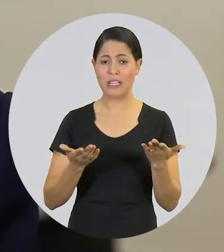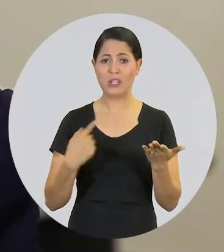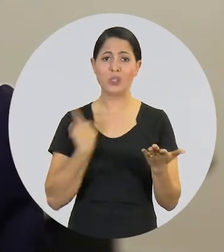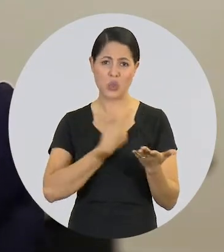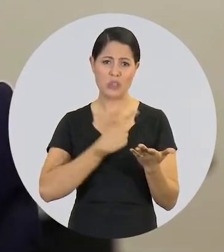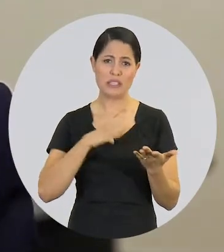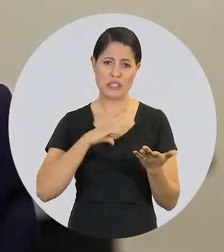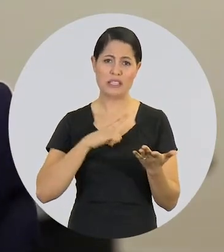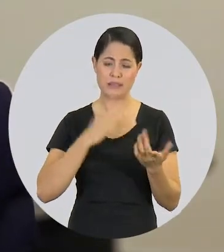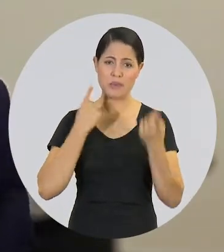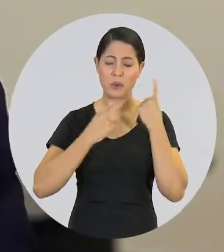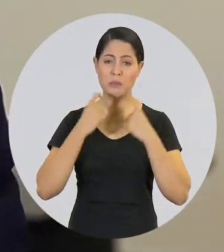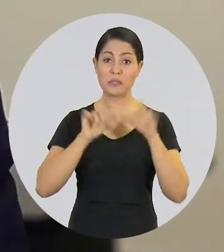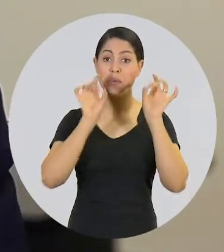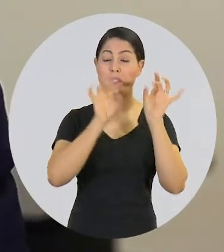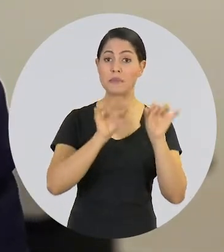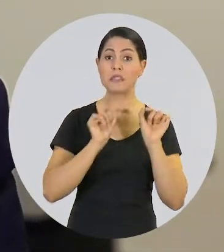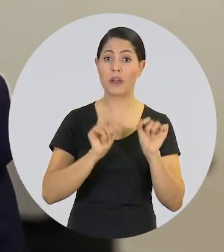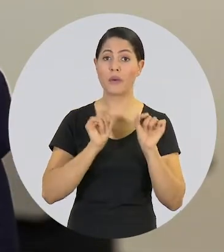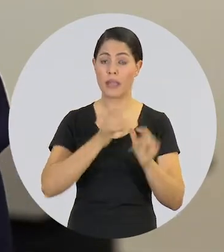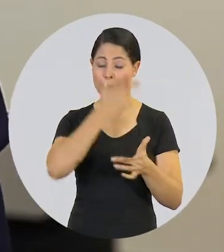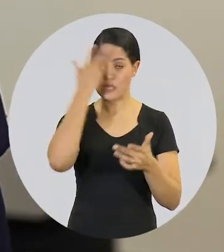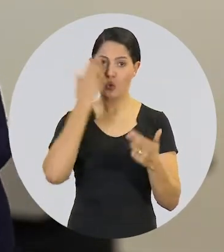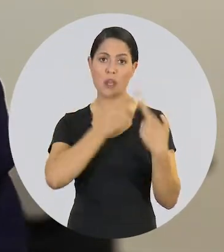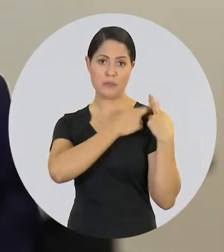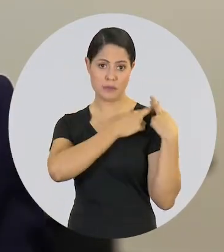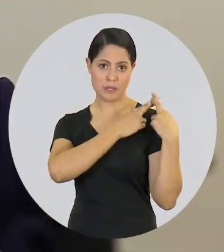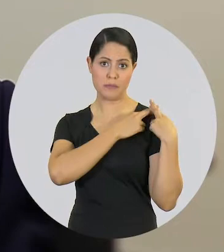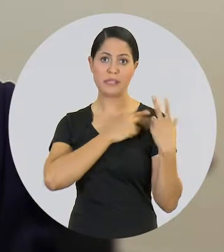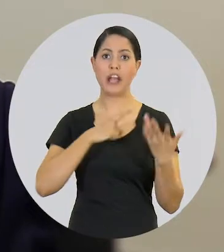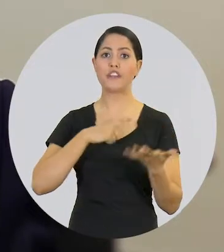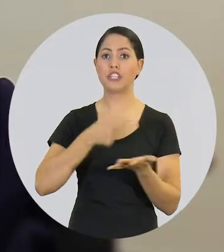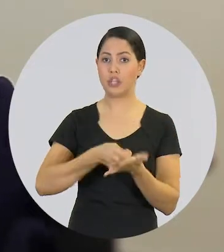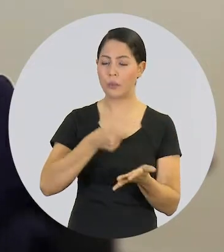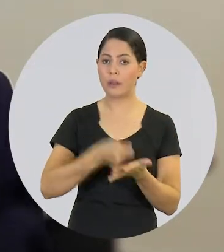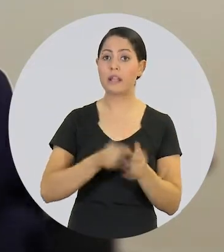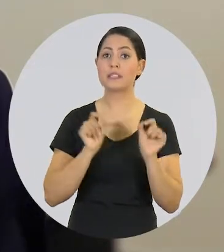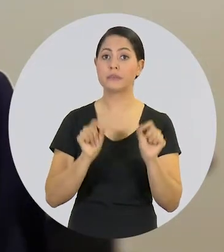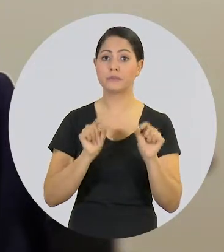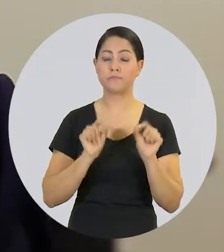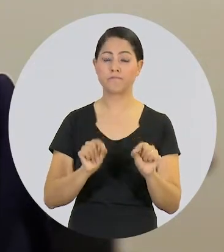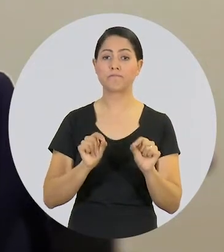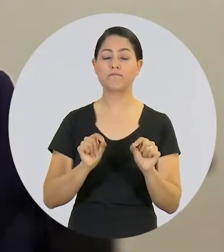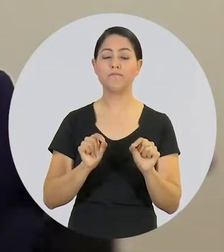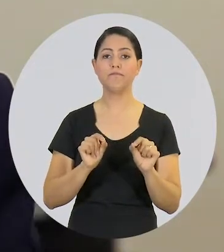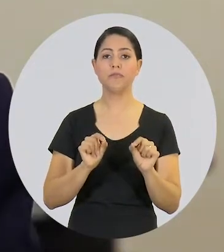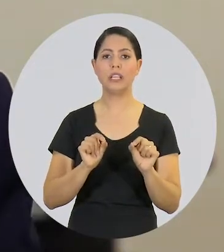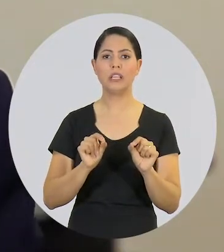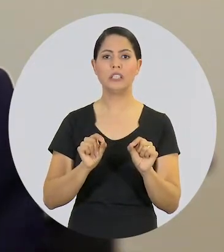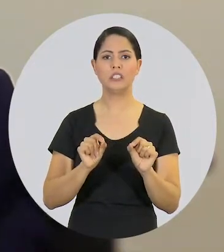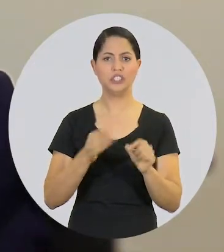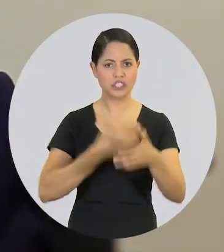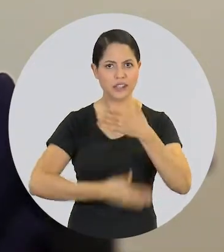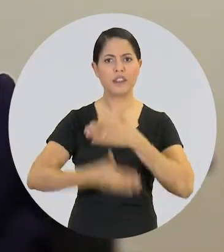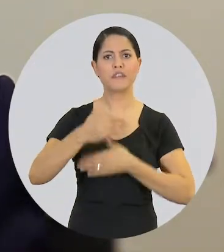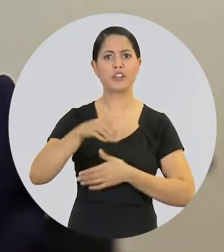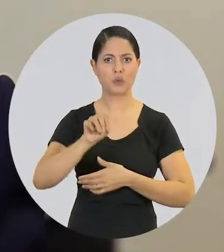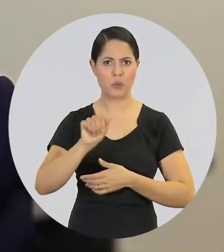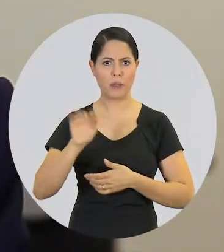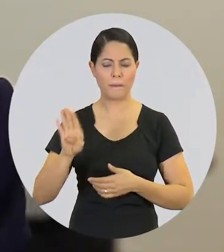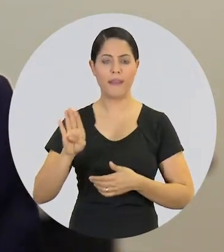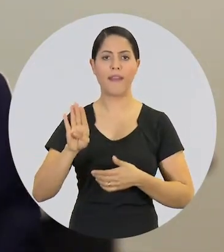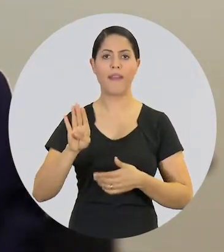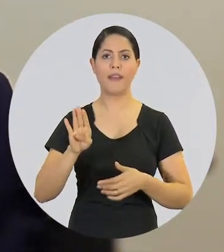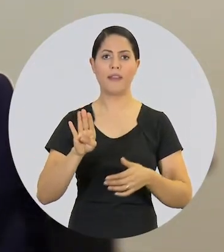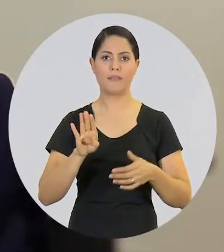todos nós, em especial aqueles que têm a obrigação e que têm a responsabilidade de hoje estarem